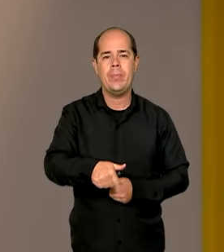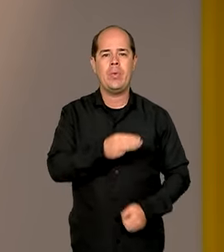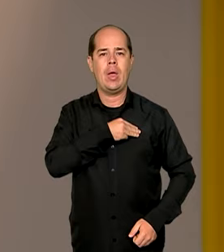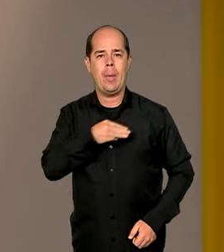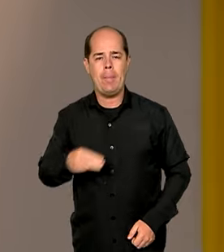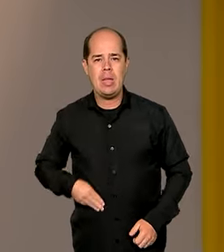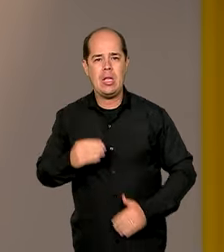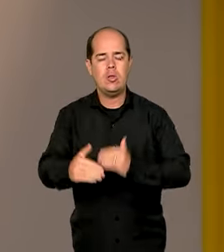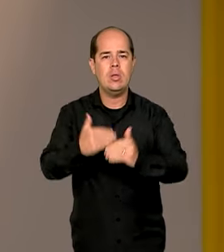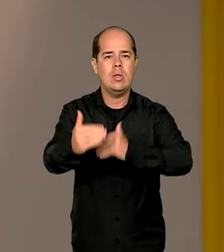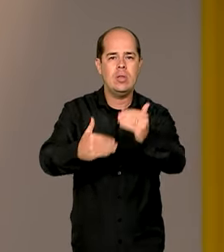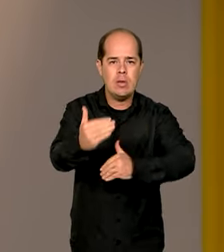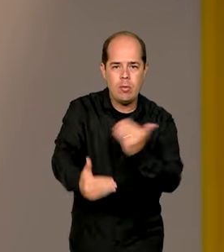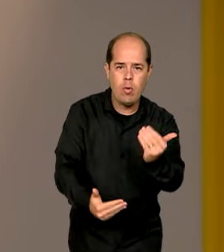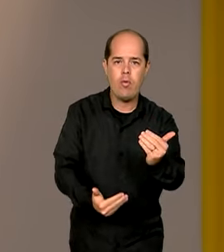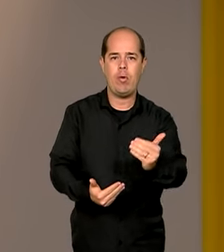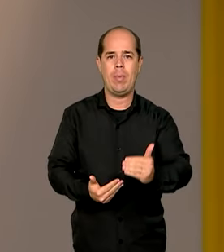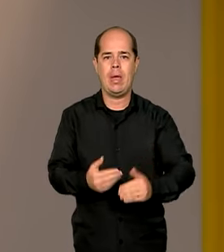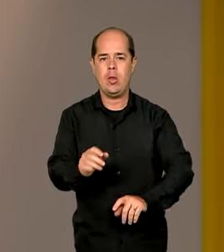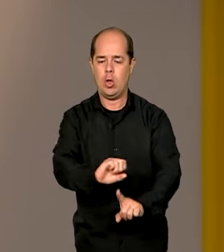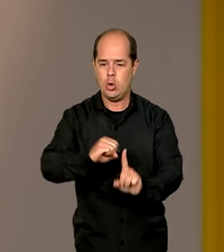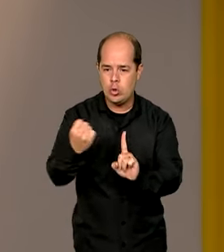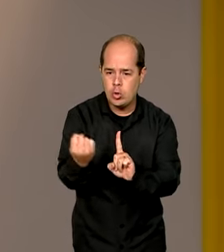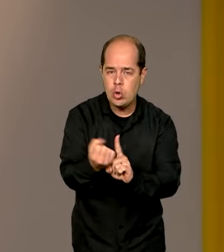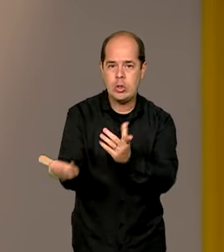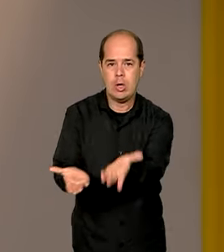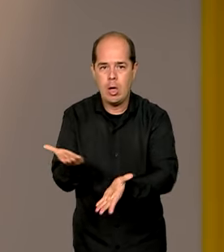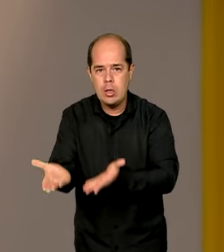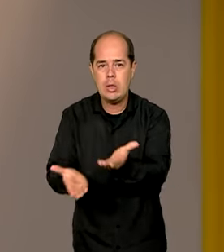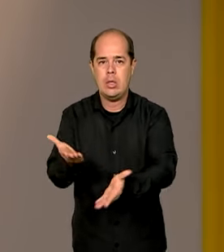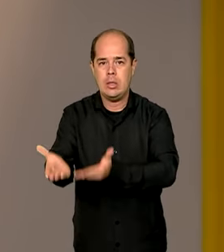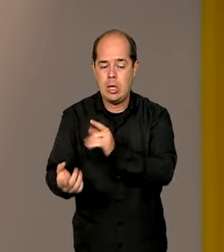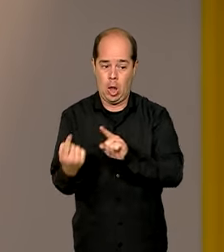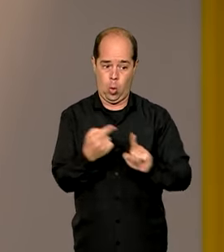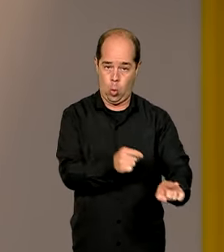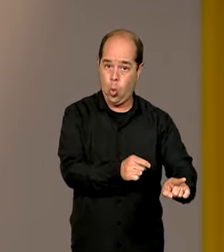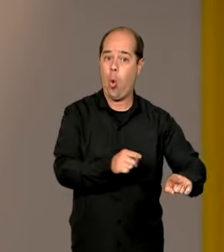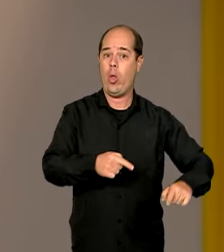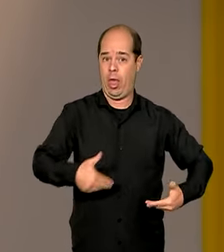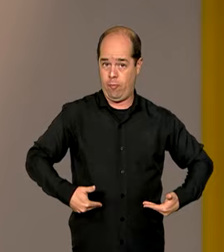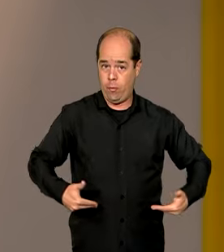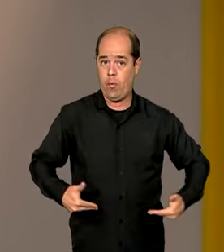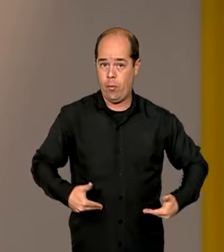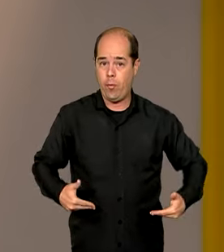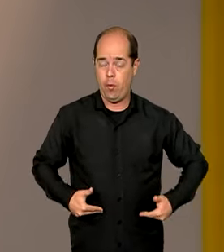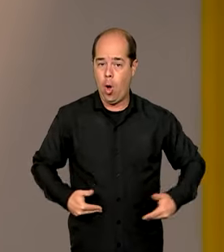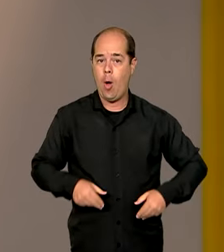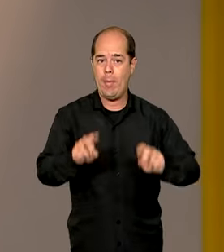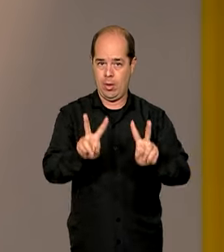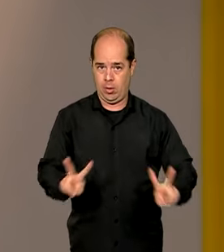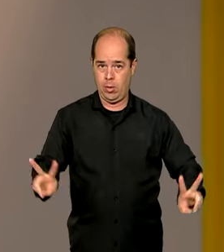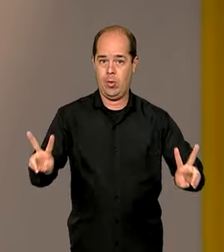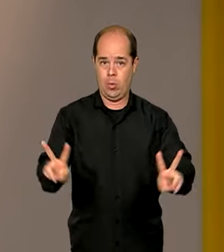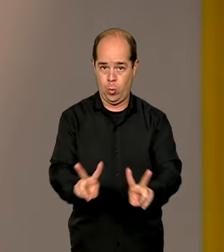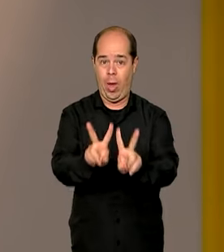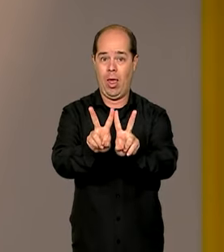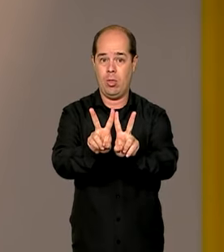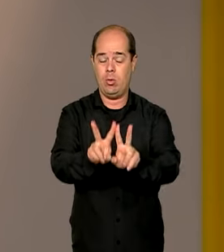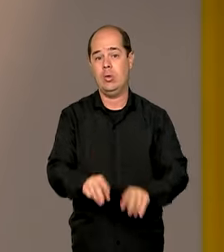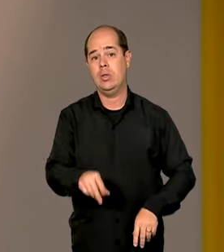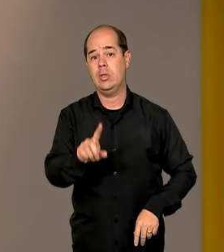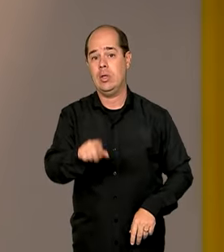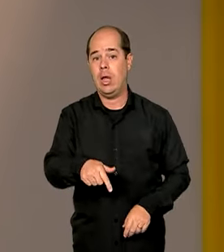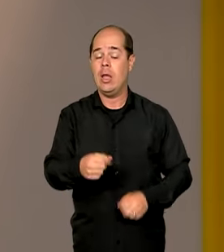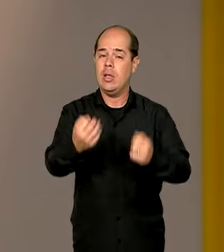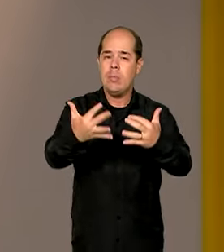do Desenvolvimento e Assistência Social, Família e Combate à Fome, Wellington Dias, falou da retomada deste, que é o